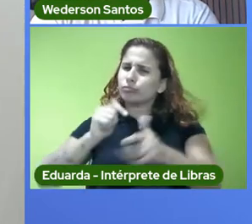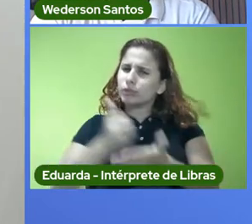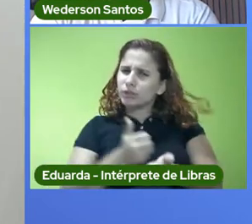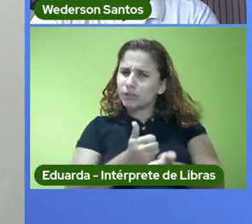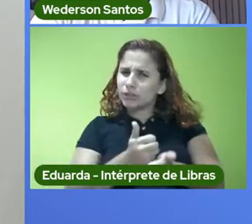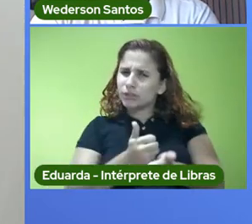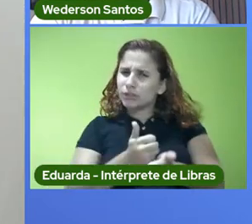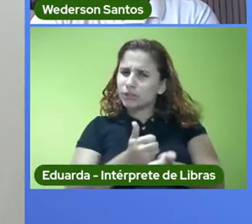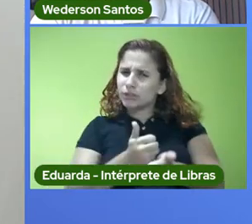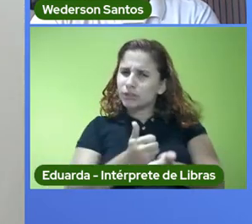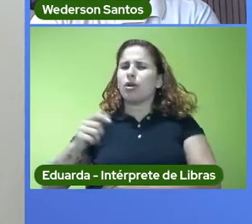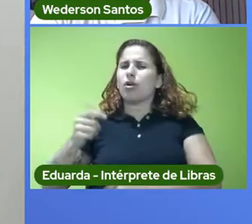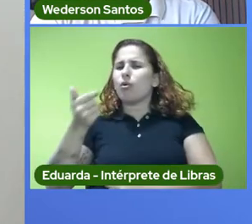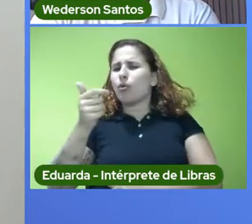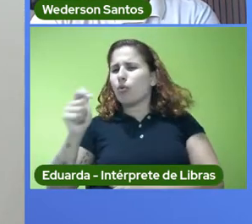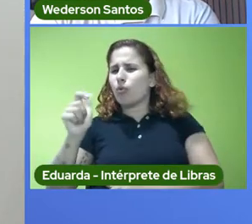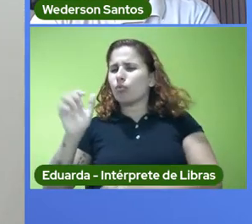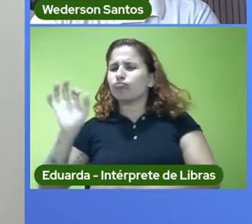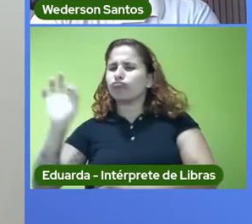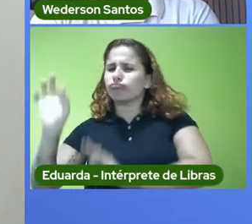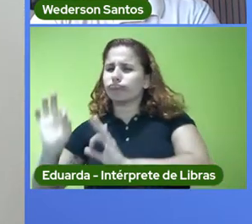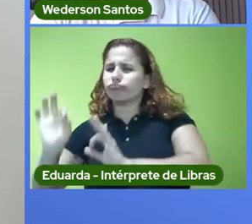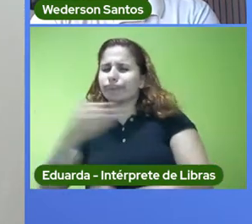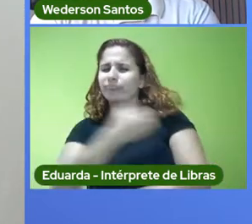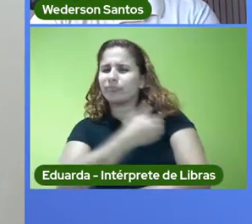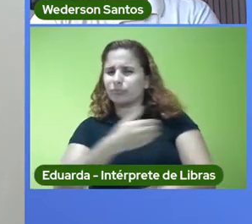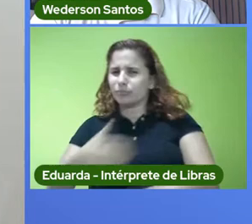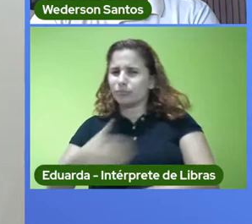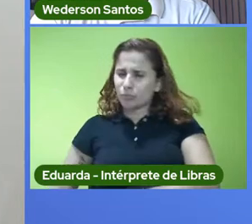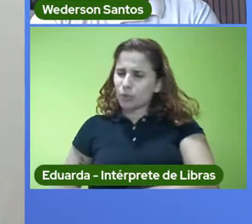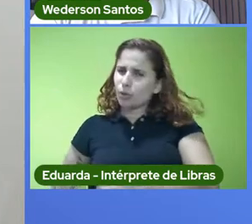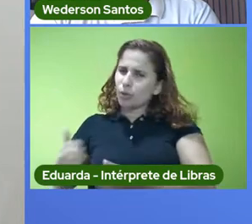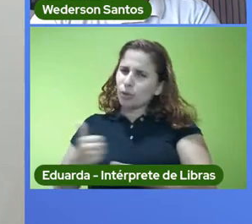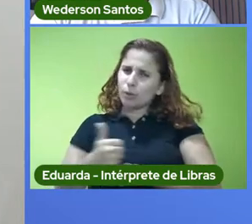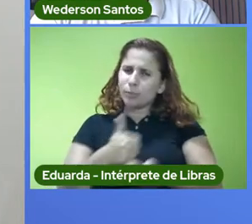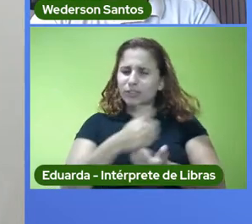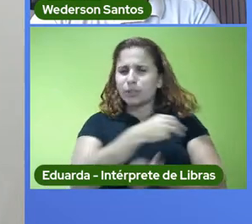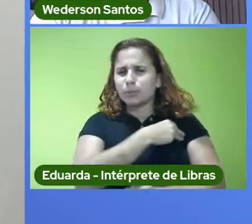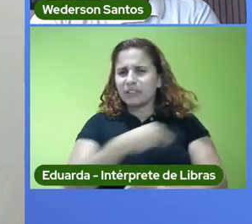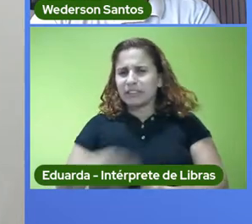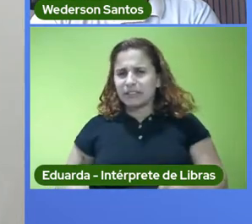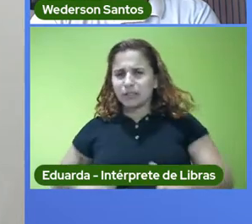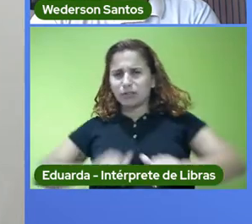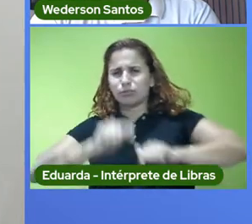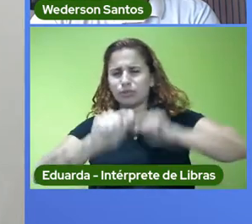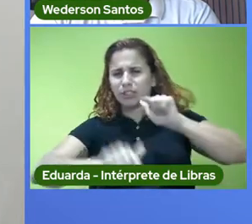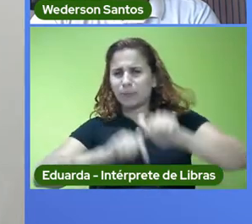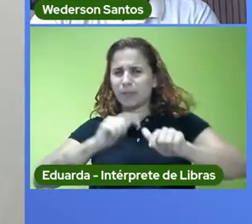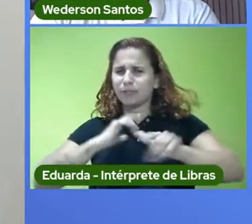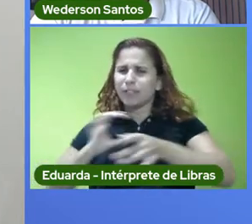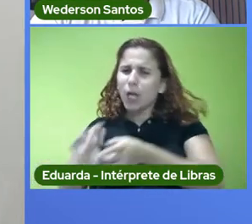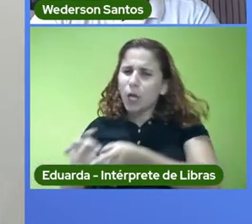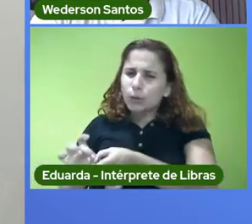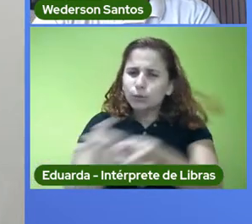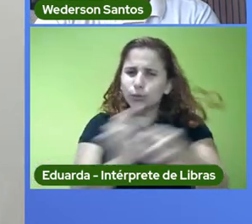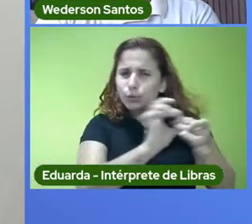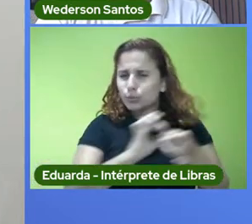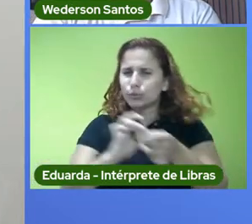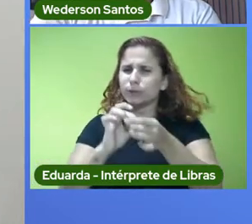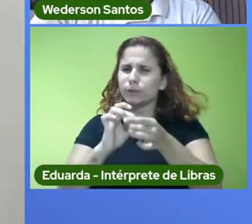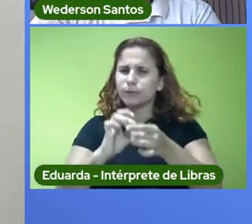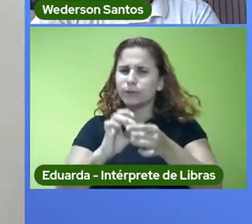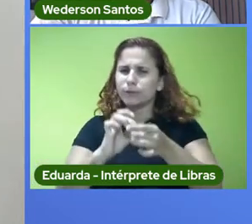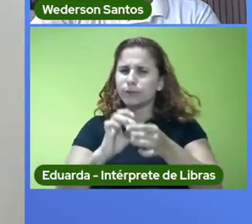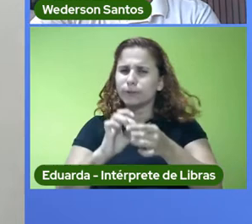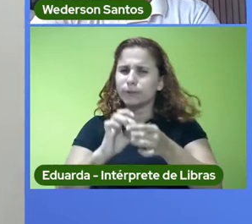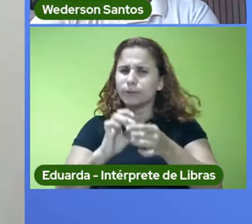órgãos públicos, né, para os parceiros como o Ministério Público do Trabalho, a gente fazendo uma junção de forças, né, a gente buscando a iniciativa privada, as empresas,